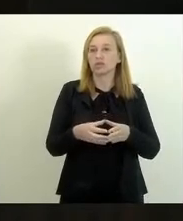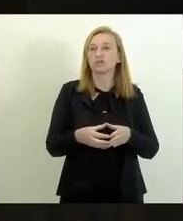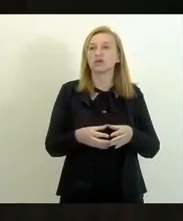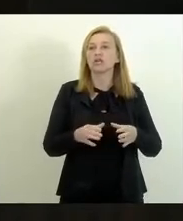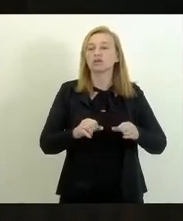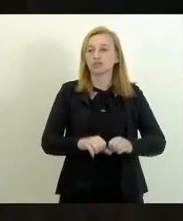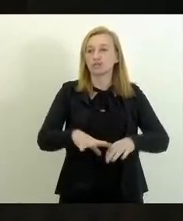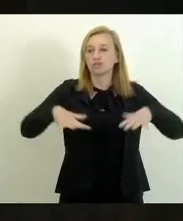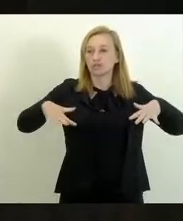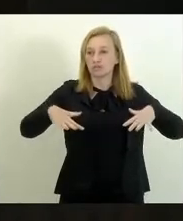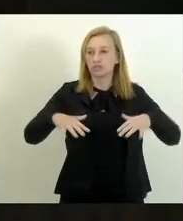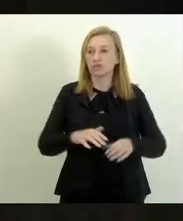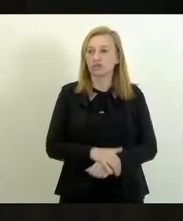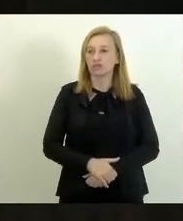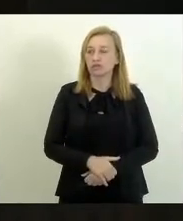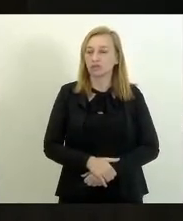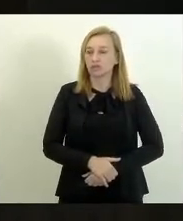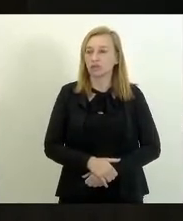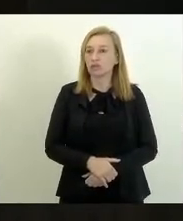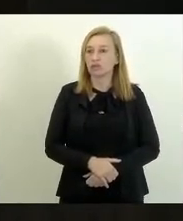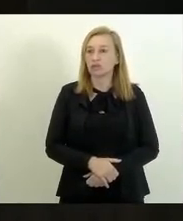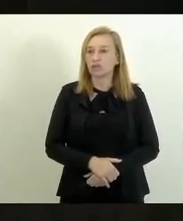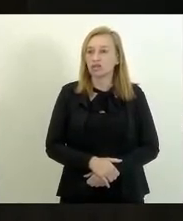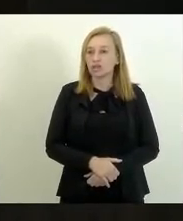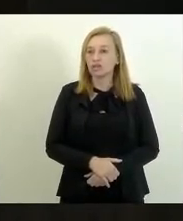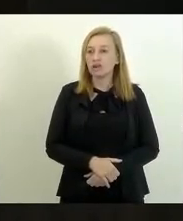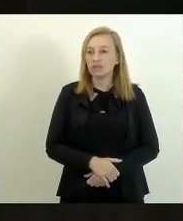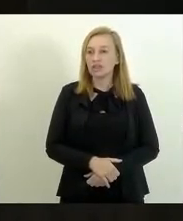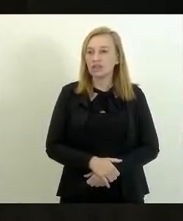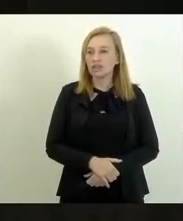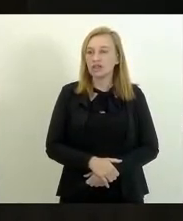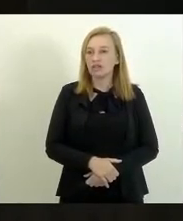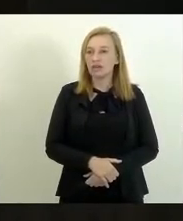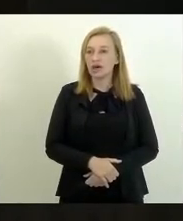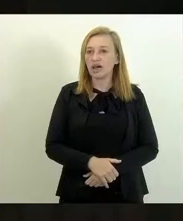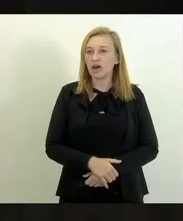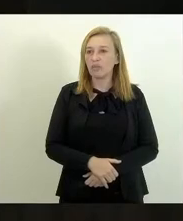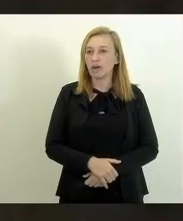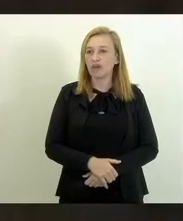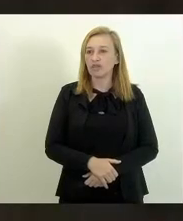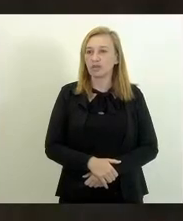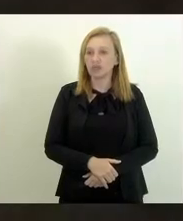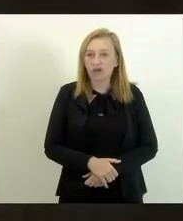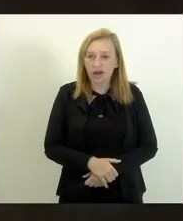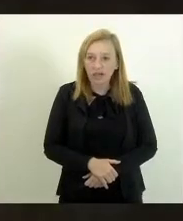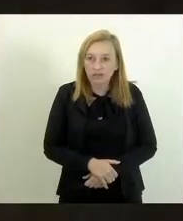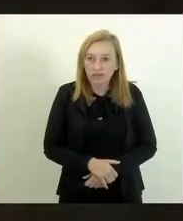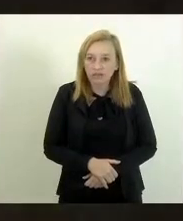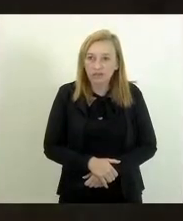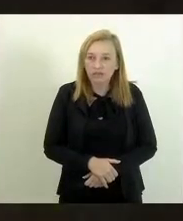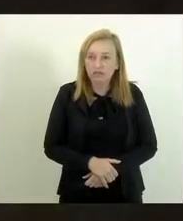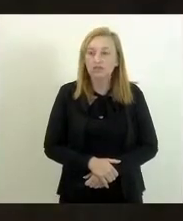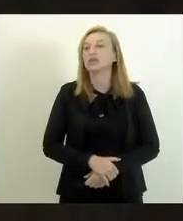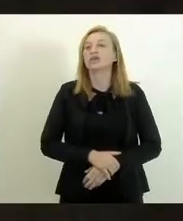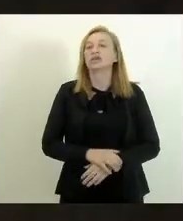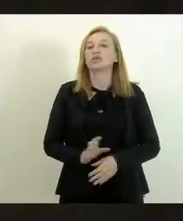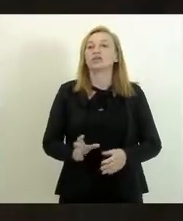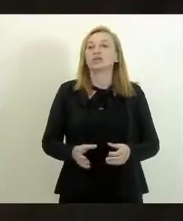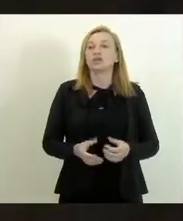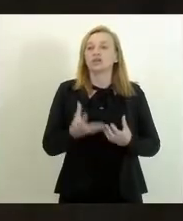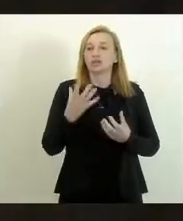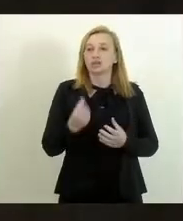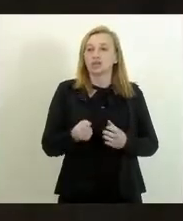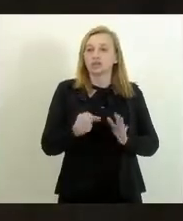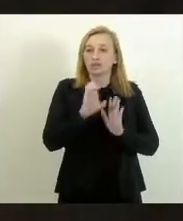emendas de plenário, deputado Márcio Pacheco. Obrigado, senhor presidente. Era isso que eu estava sinalizando, Vossa Excelência. Parecer é favorável às